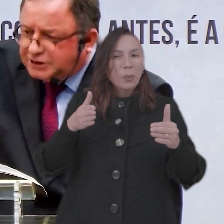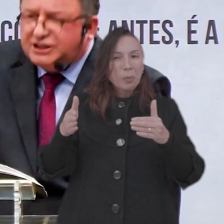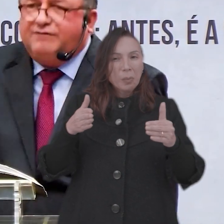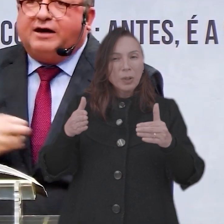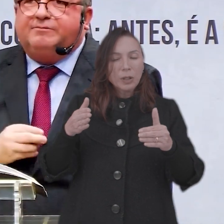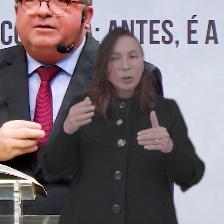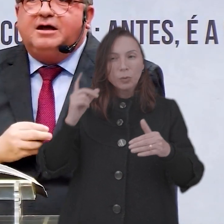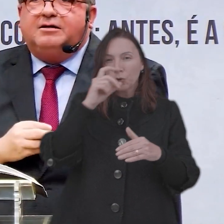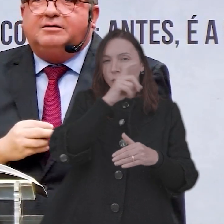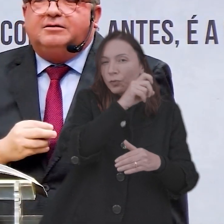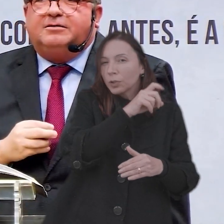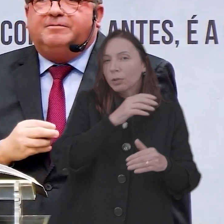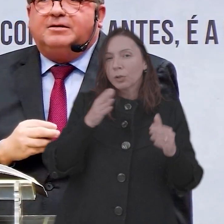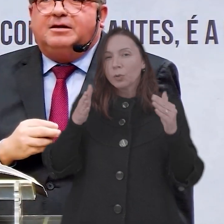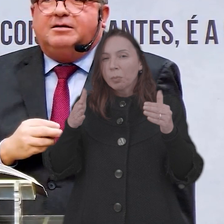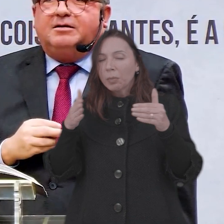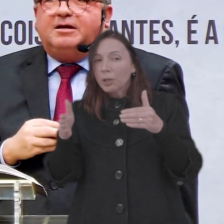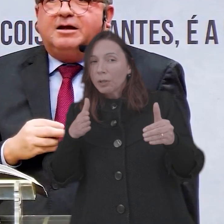mental positiva,